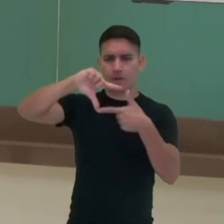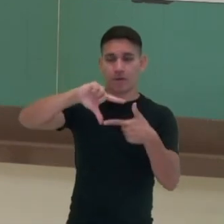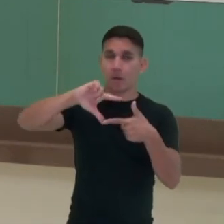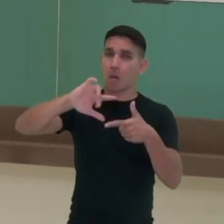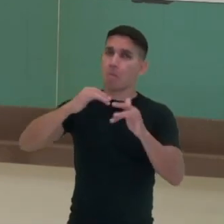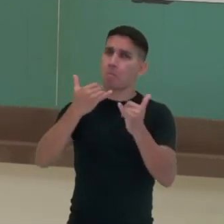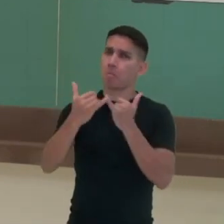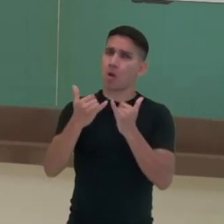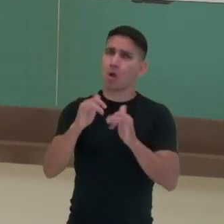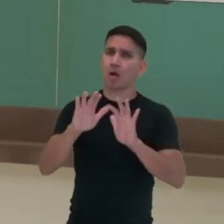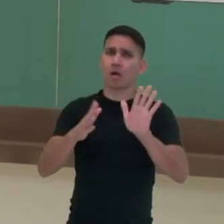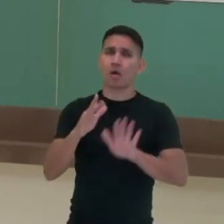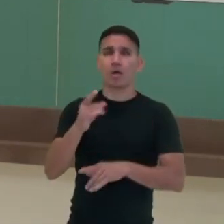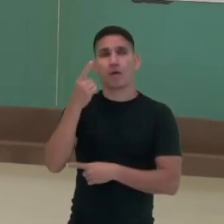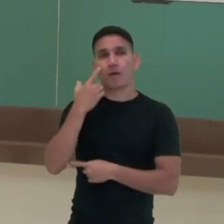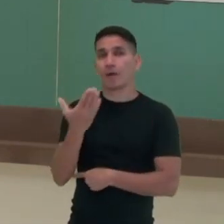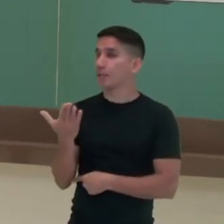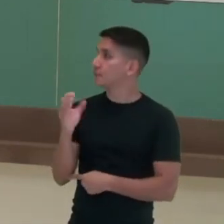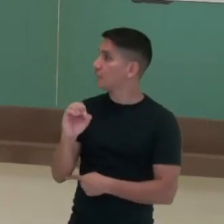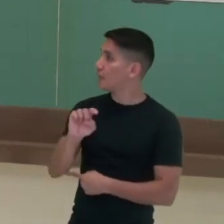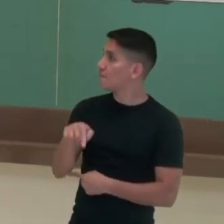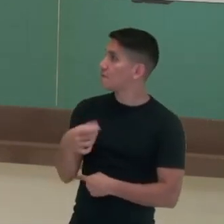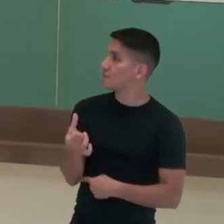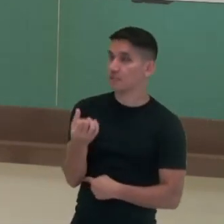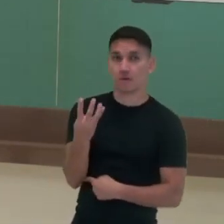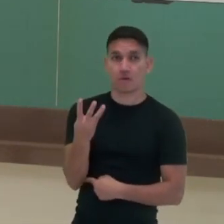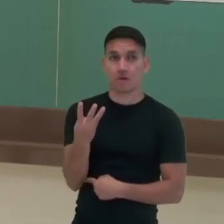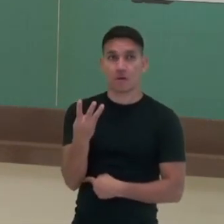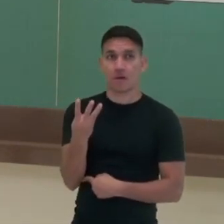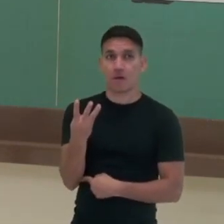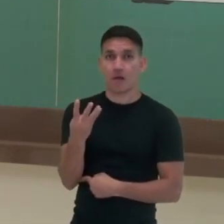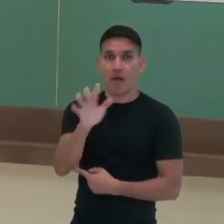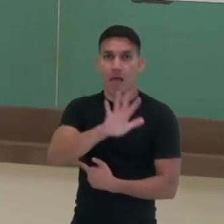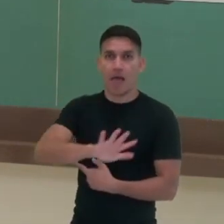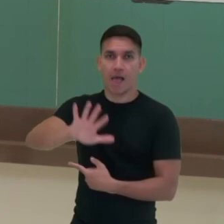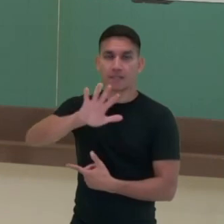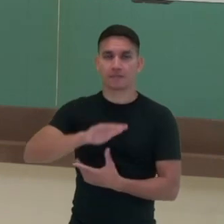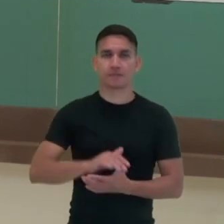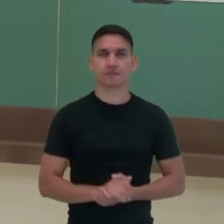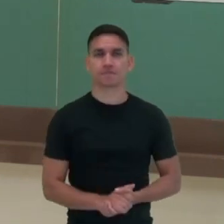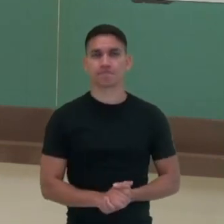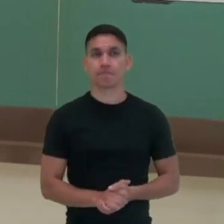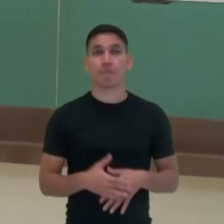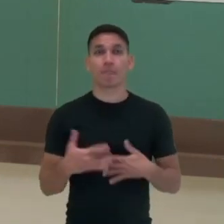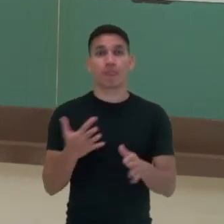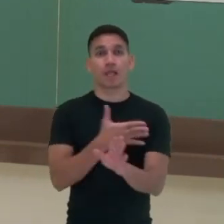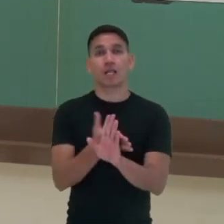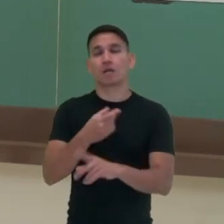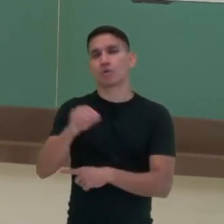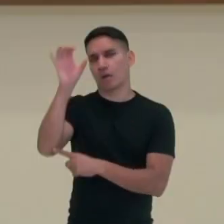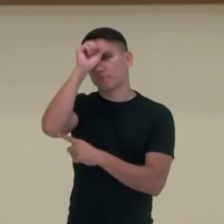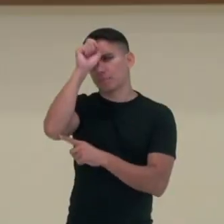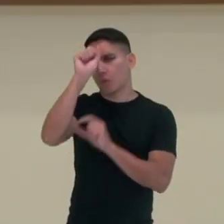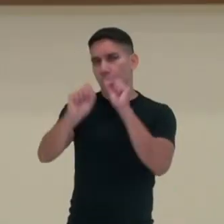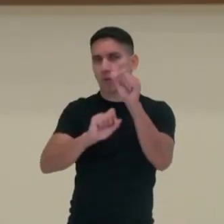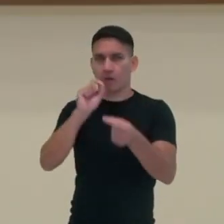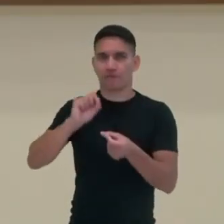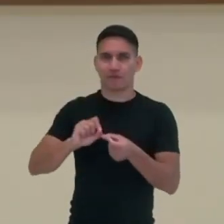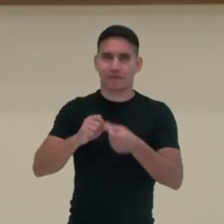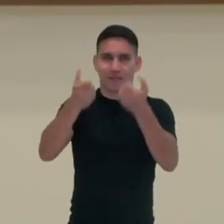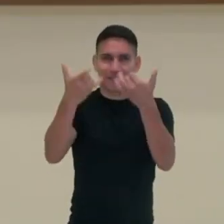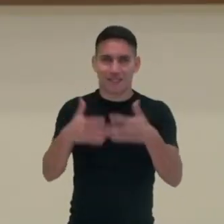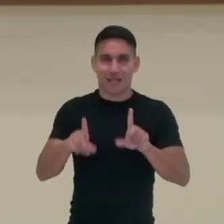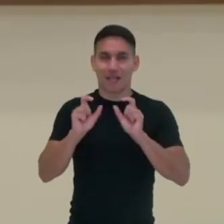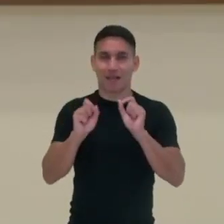aproximadamente 0,64 unidade de área. Então, nessa aula, pessoal, nós falamos